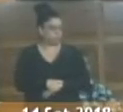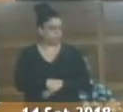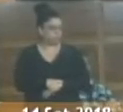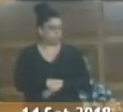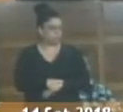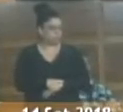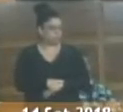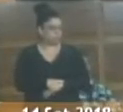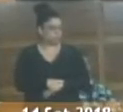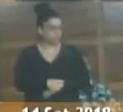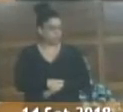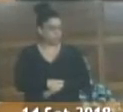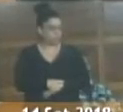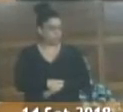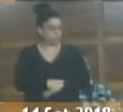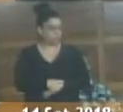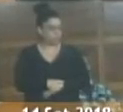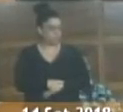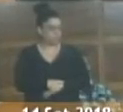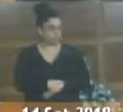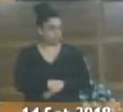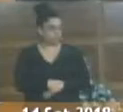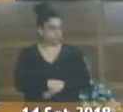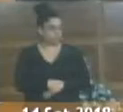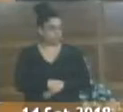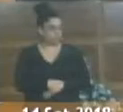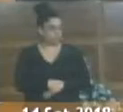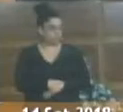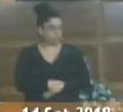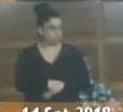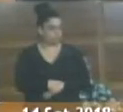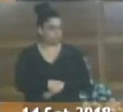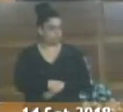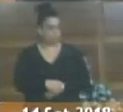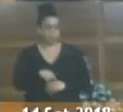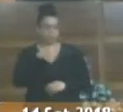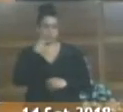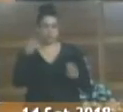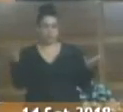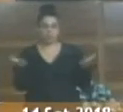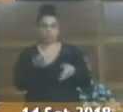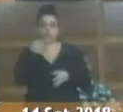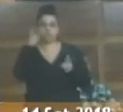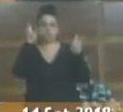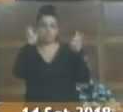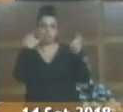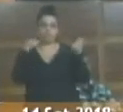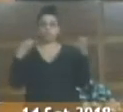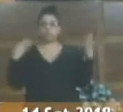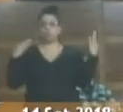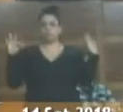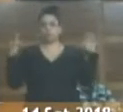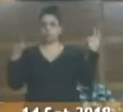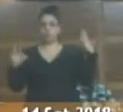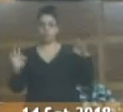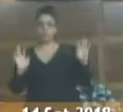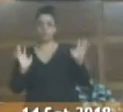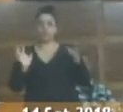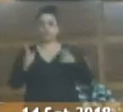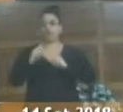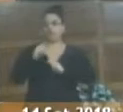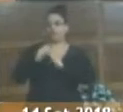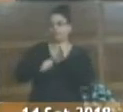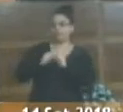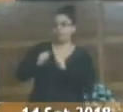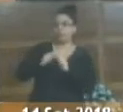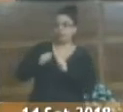eu queria destacar o seguinte, que hoje a gente fala muito do turismo como uma atividade econômica